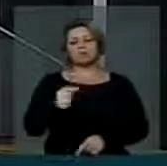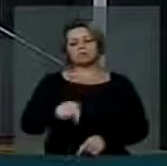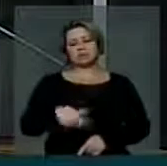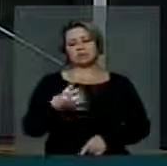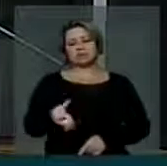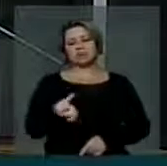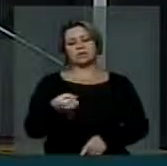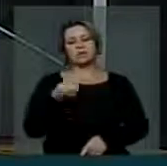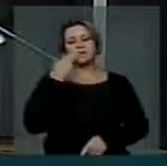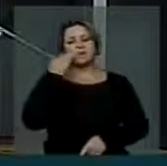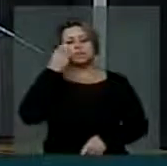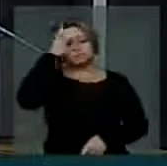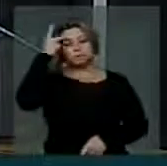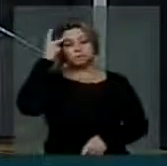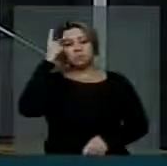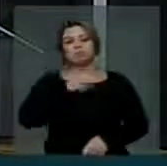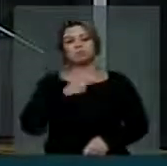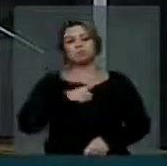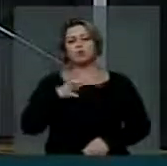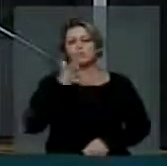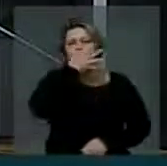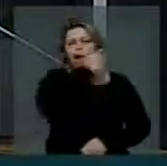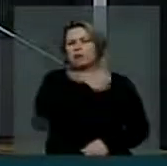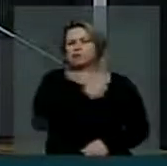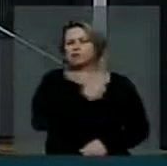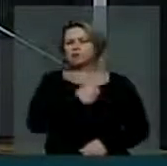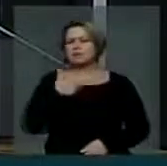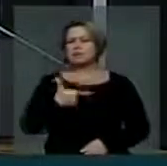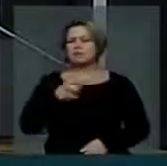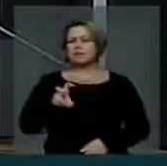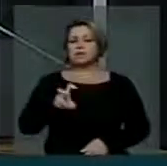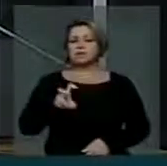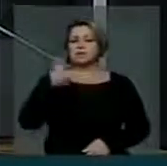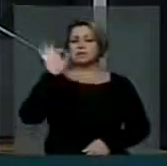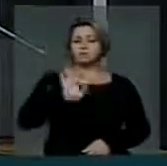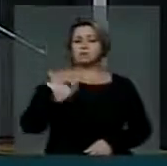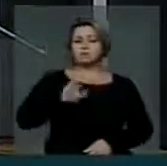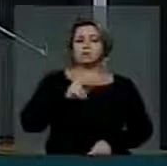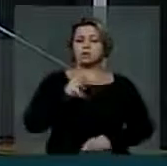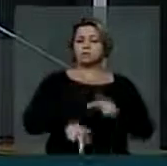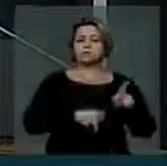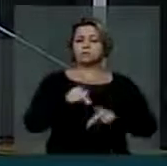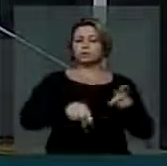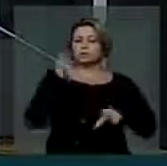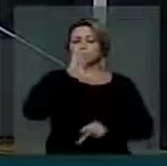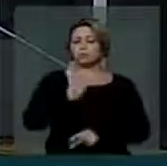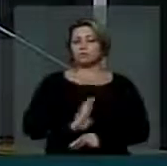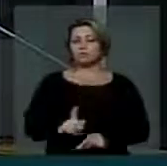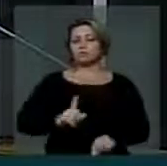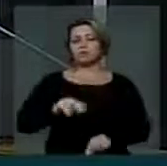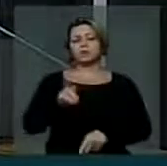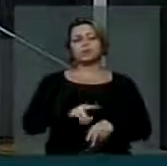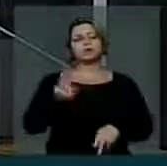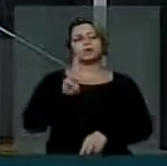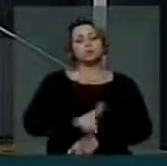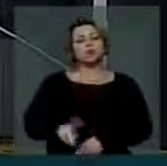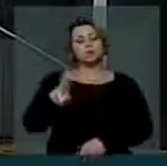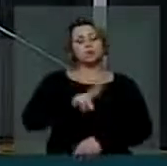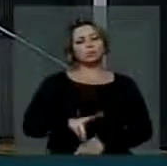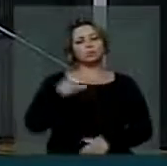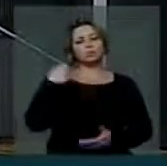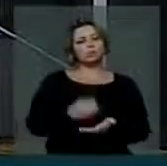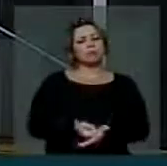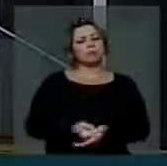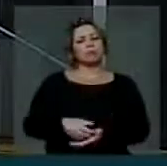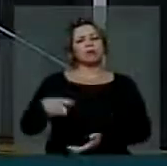47,6 milhões de pessoas, quase 25% da população, são usuárias de planos